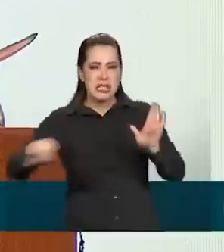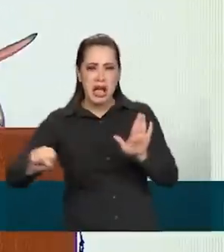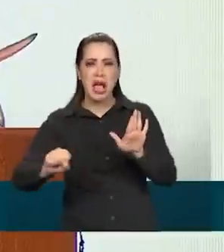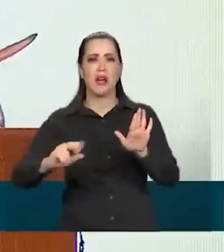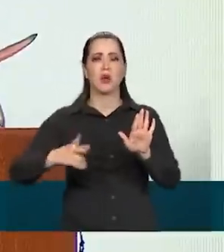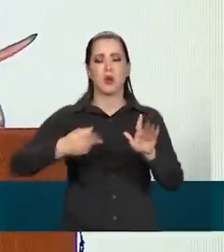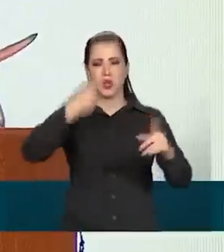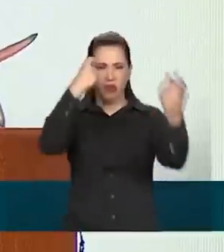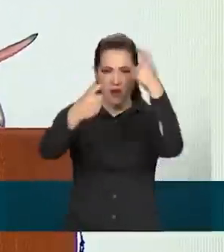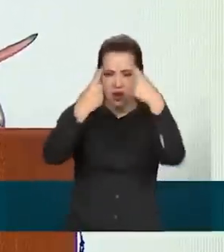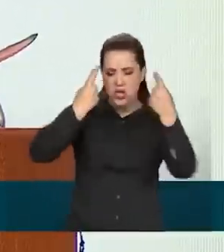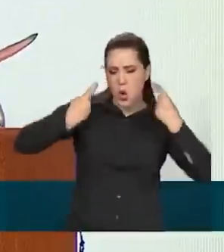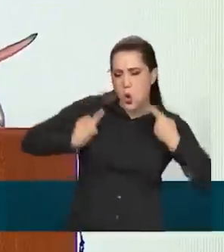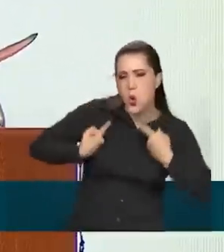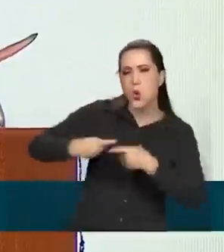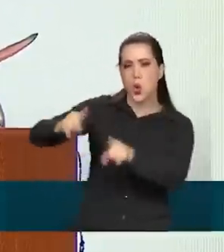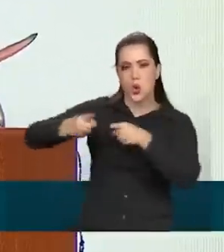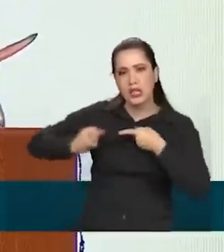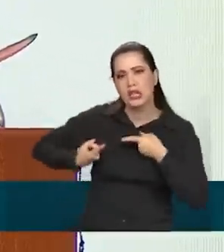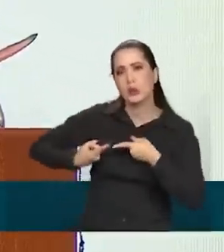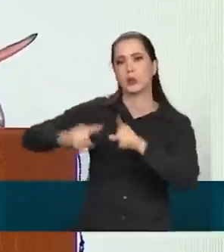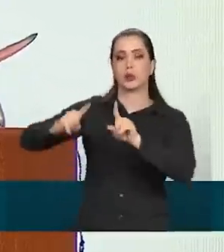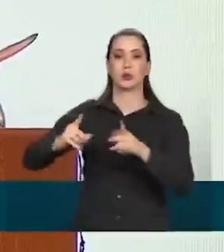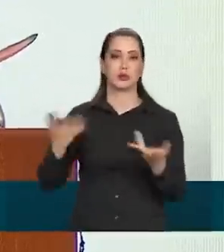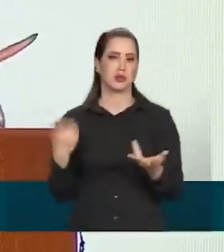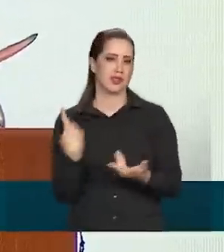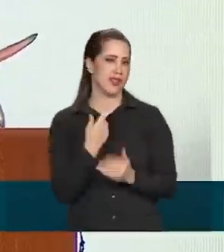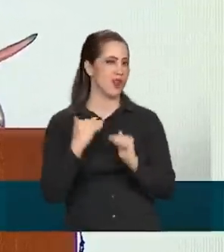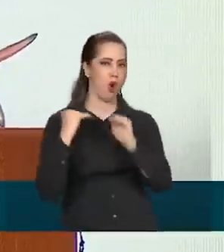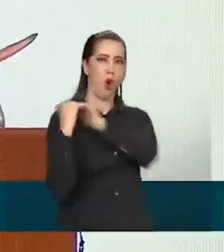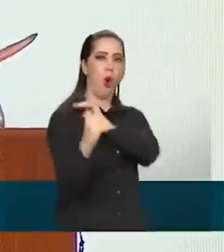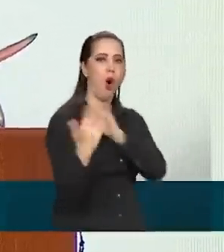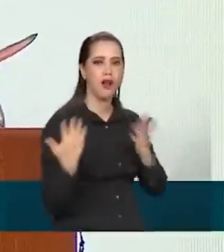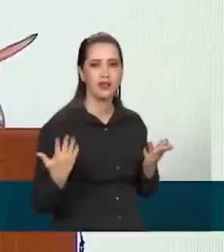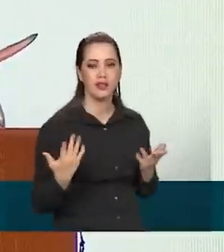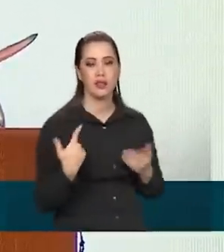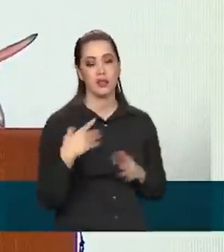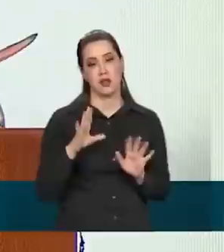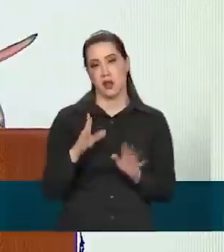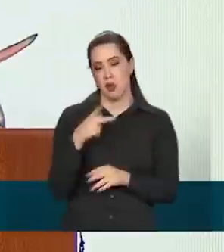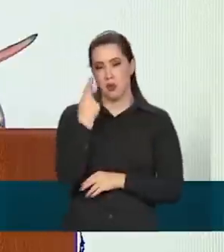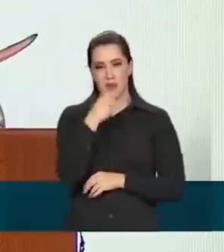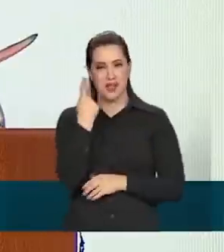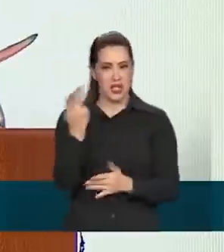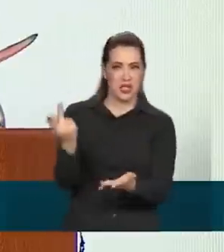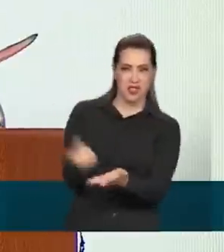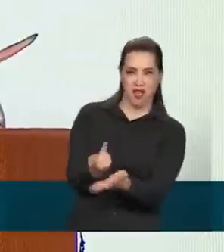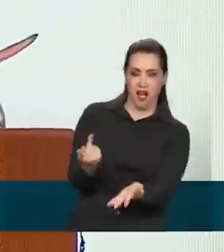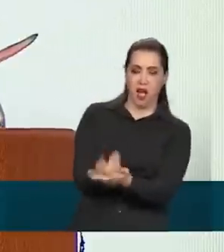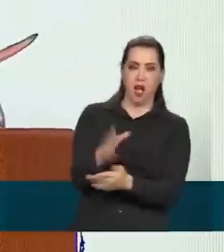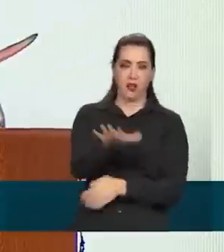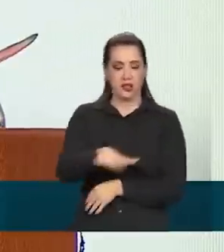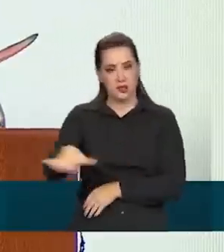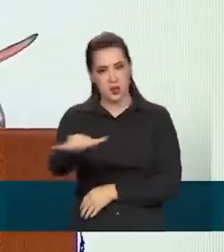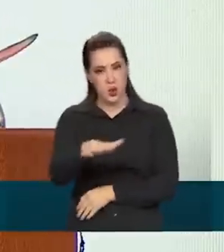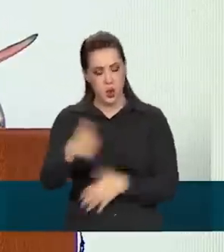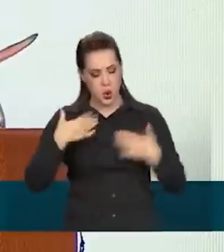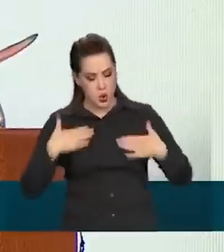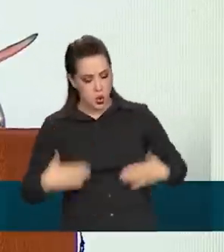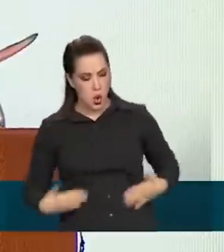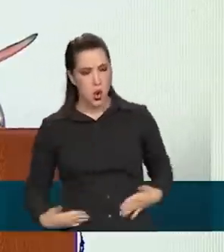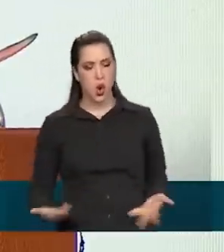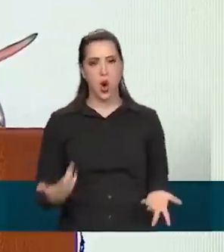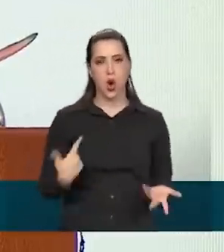e violações, e não é mais tolerável aceitar políticas públicas inadequadas aos corpos,